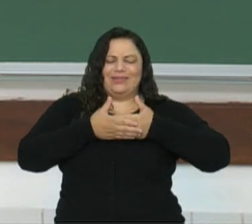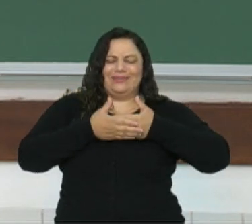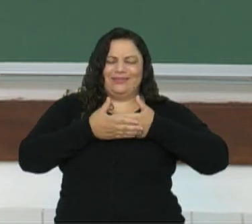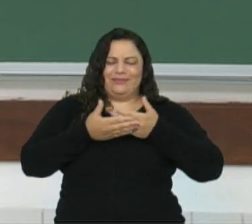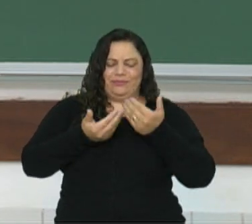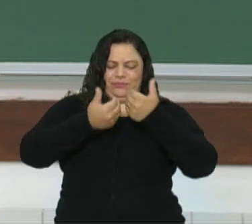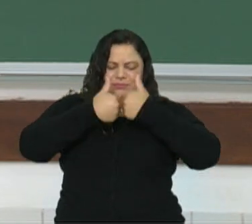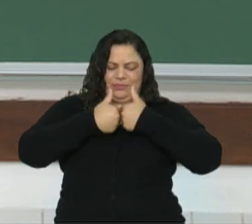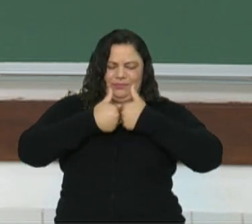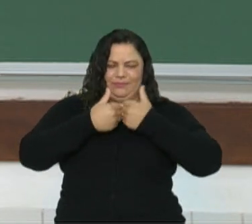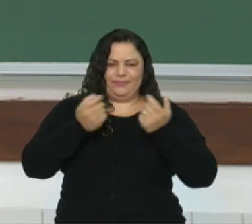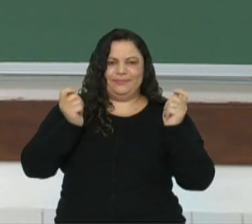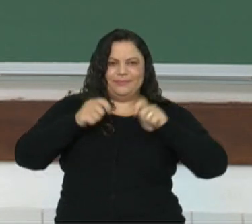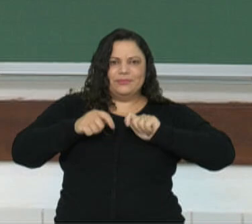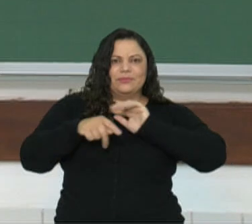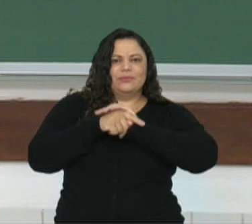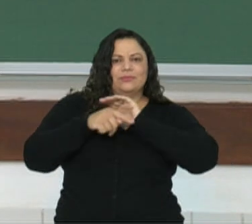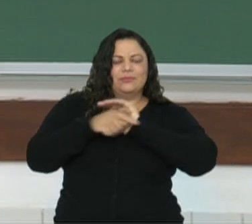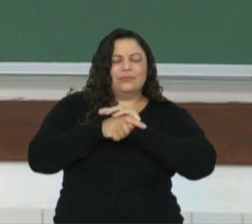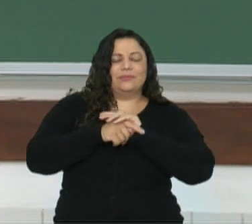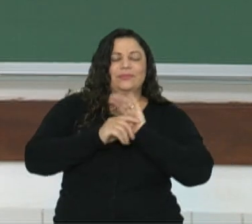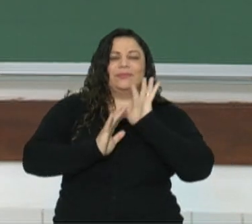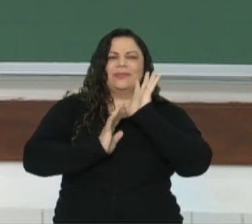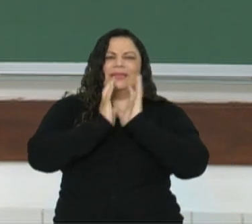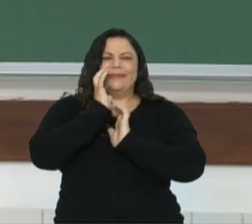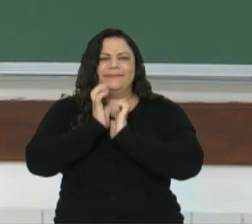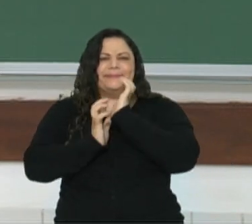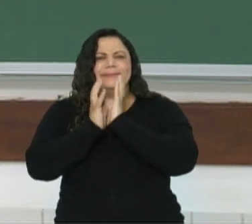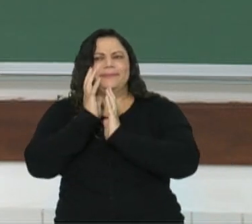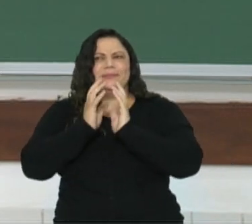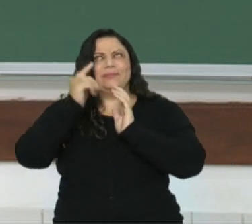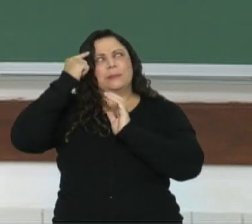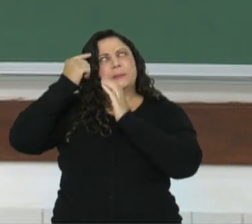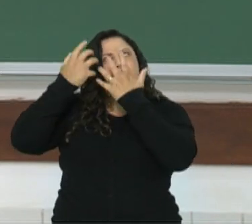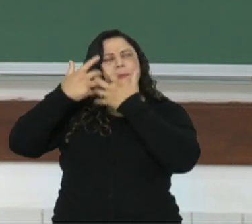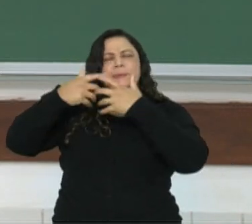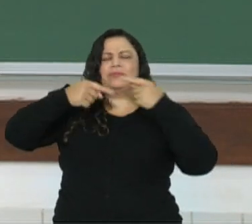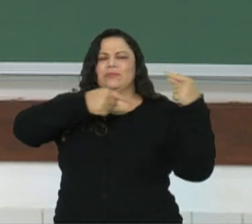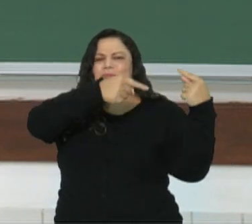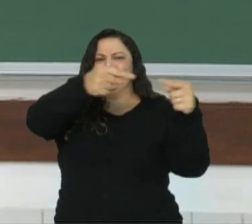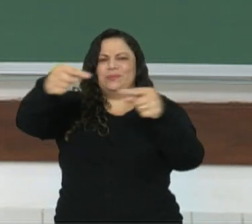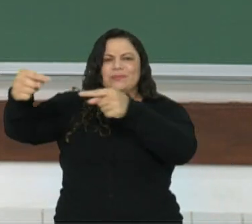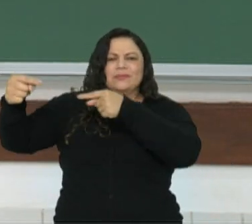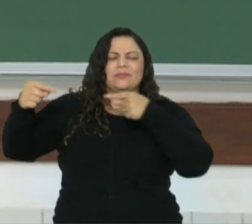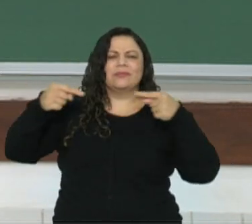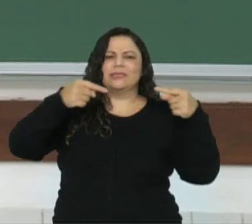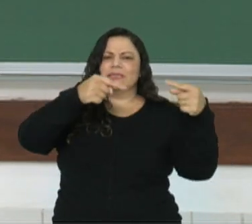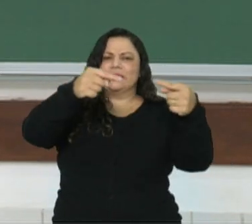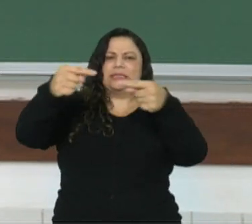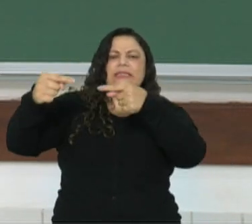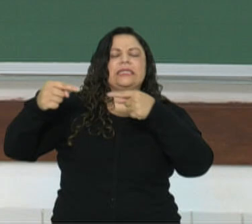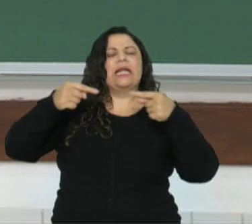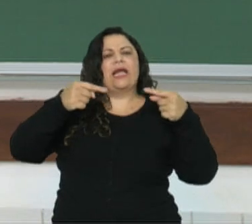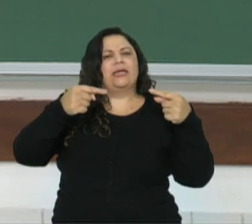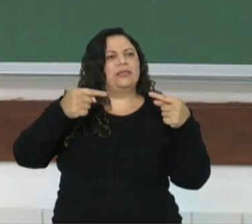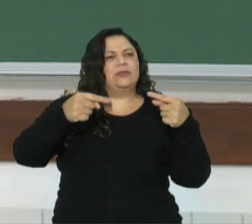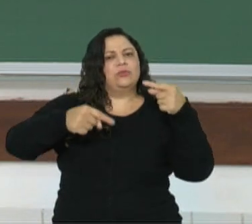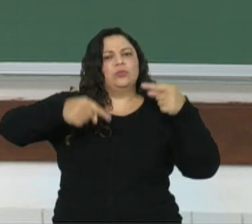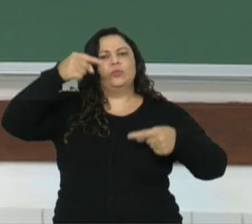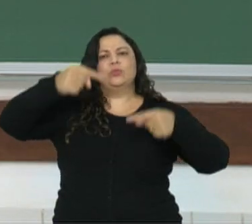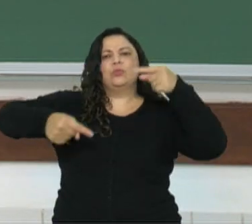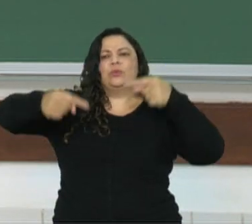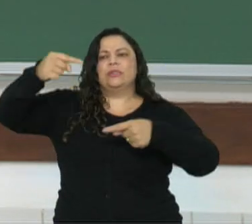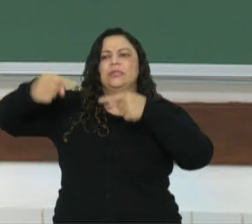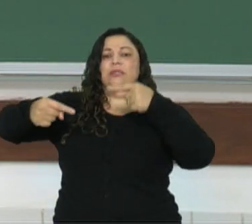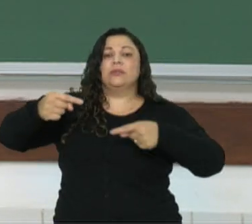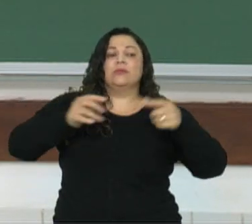também. E aí gera muitas brigas, né, nesses cenários políticos, né, polemizando um pouco, né, cada